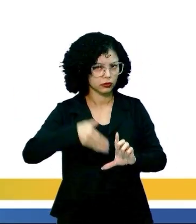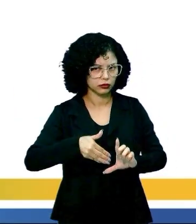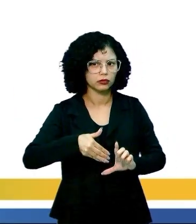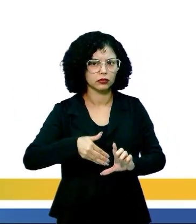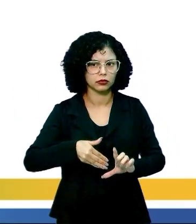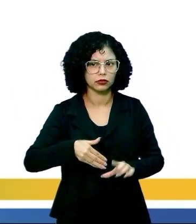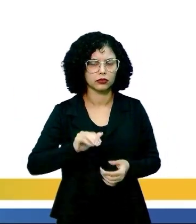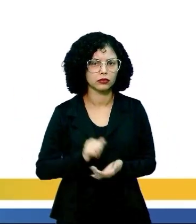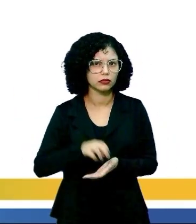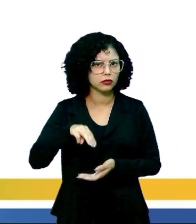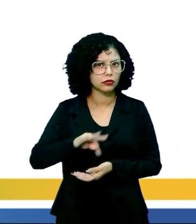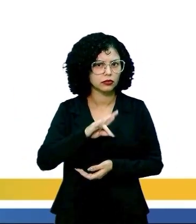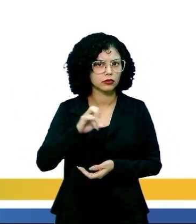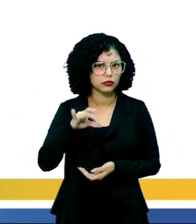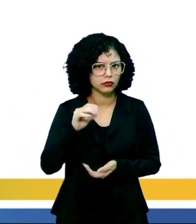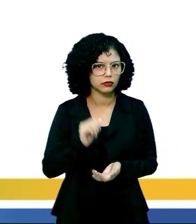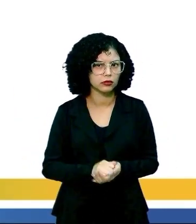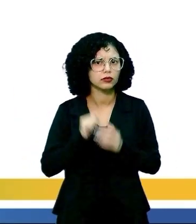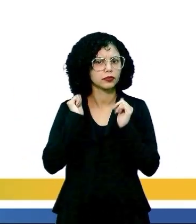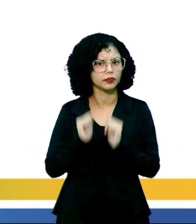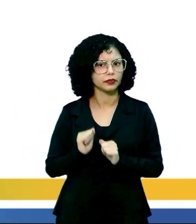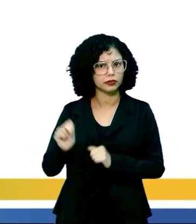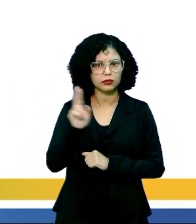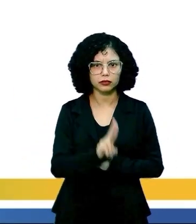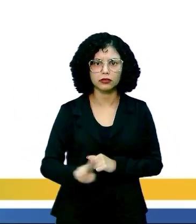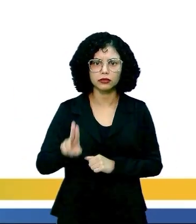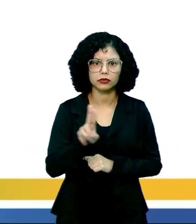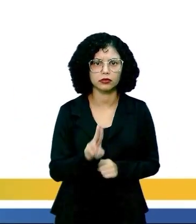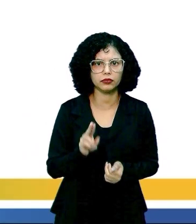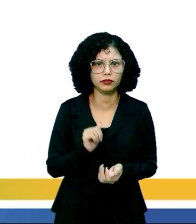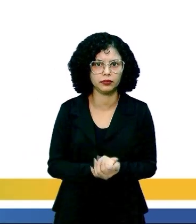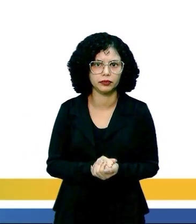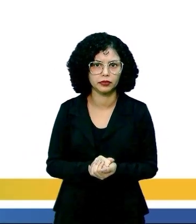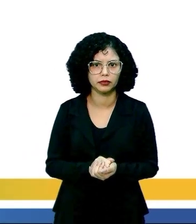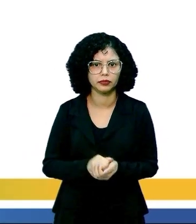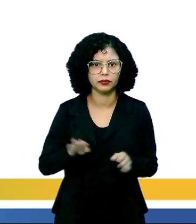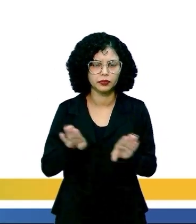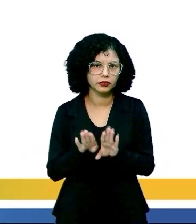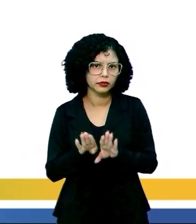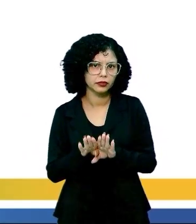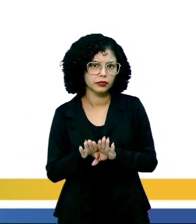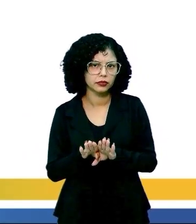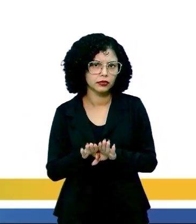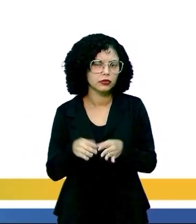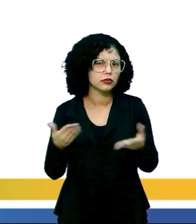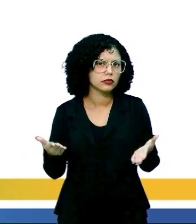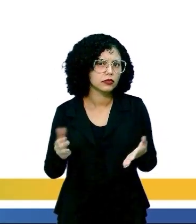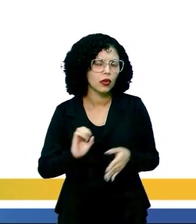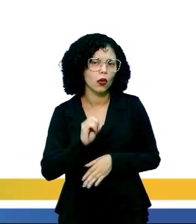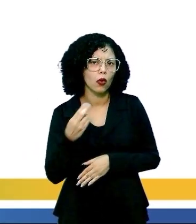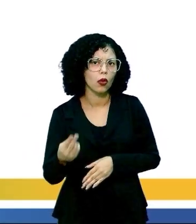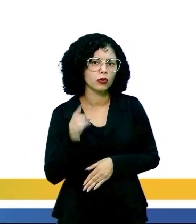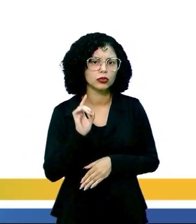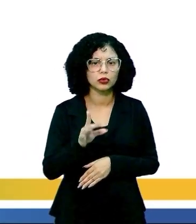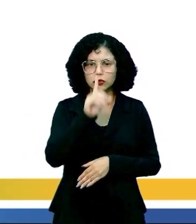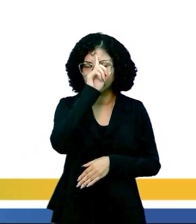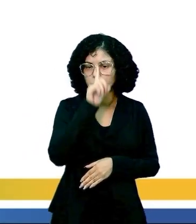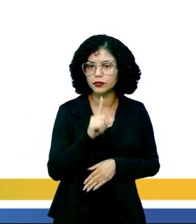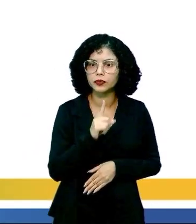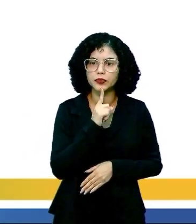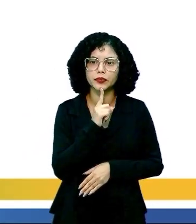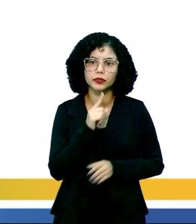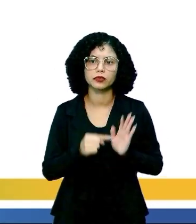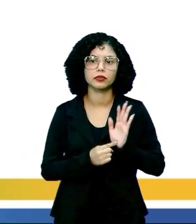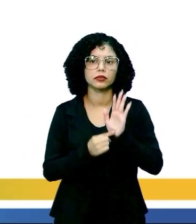acesso ao metrô para que ele possa utilizar esse meio de transporte? Ou será que essa imagem,